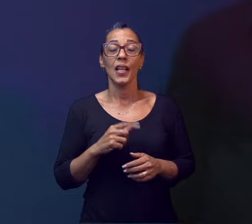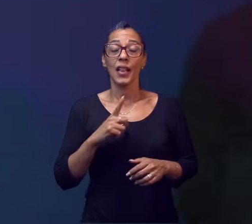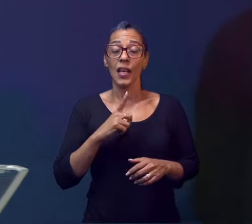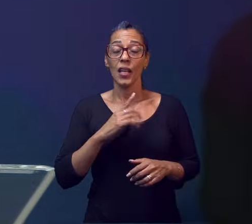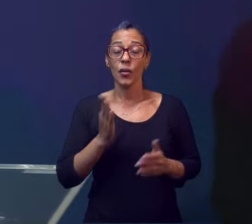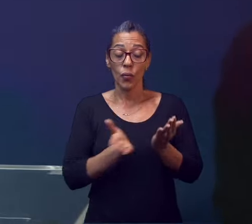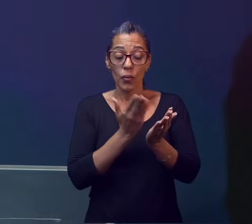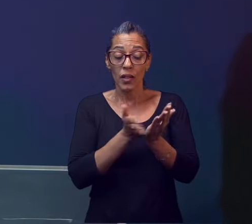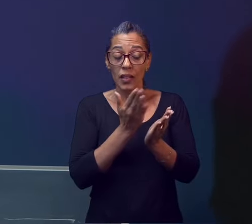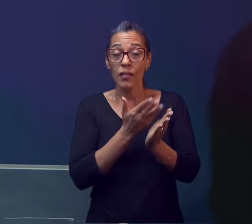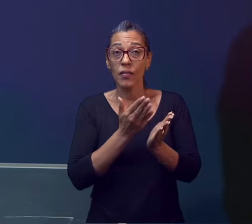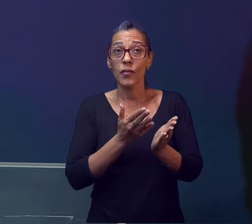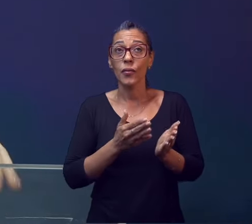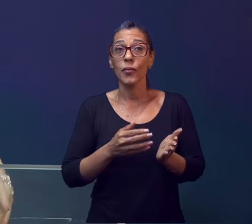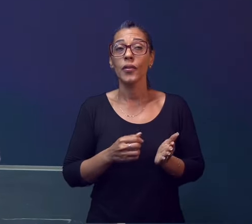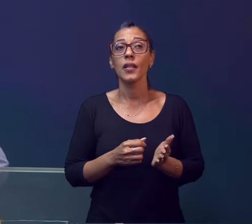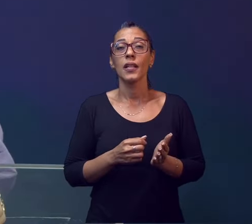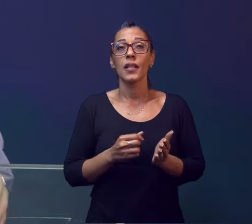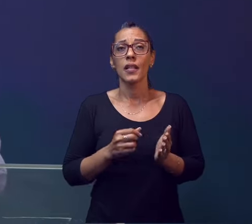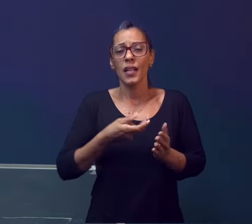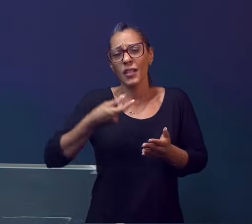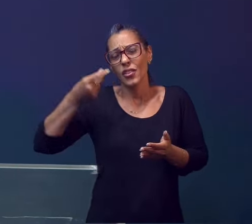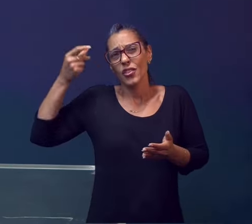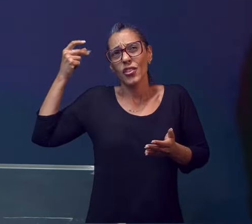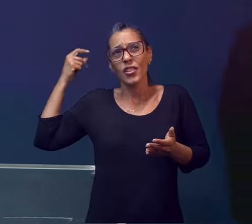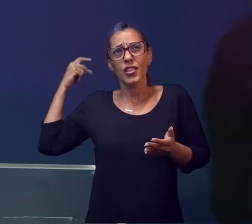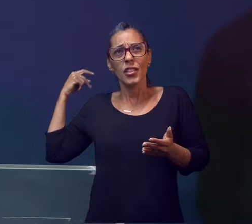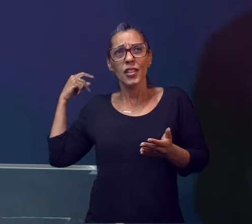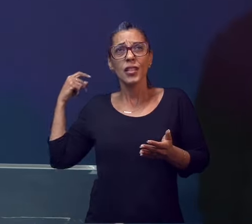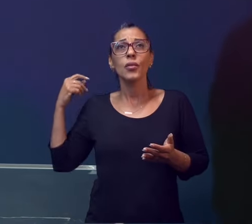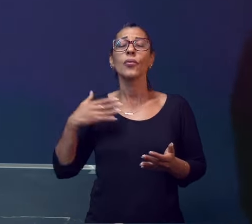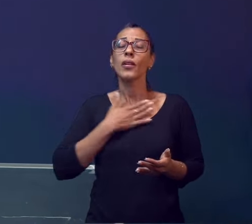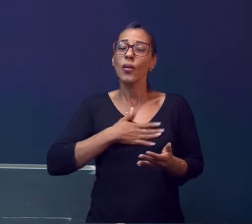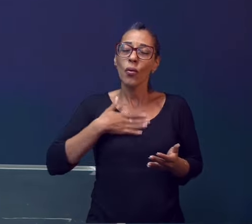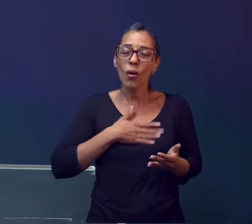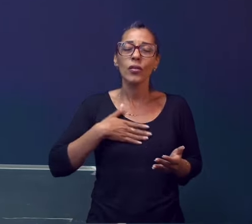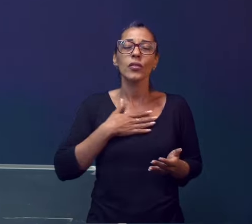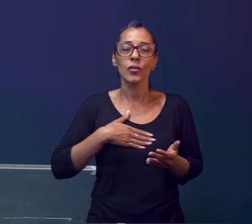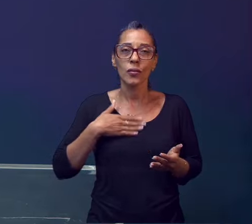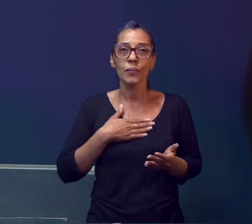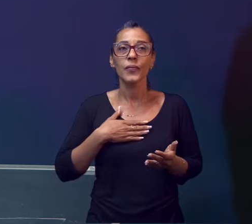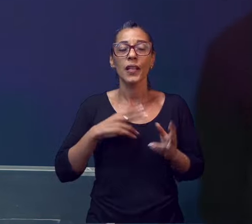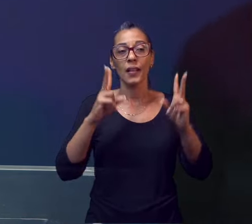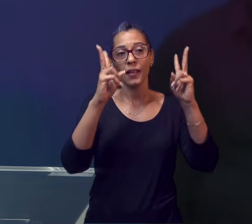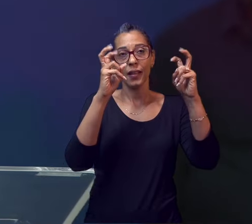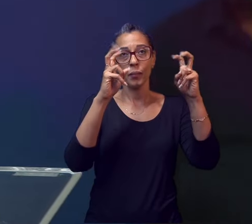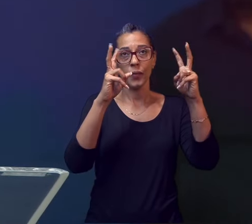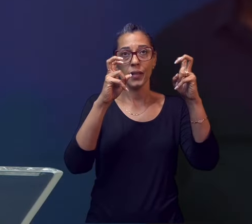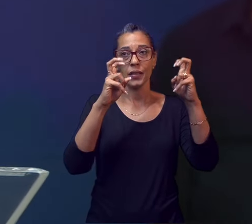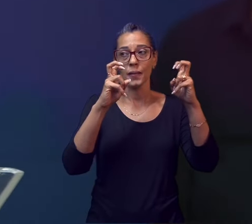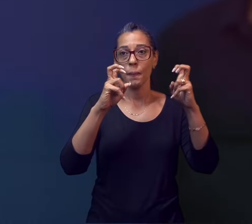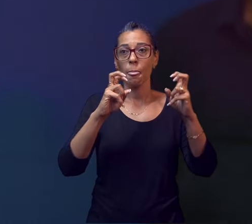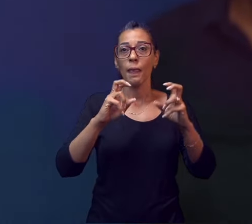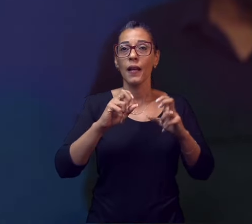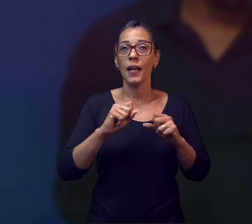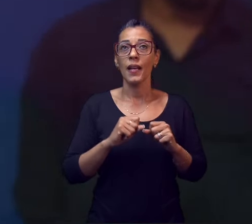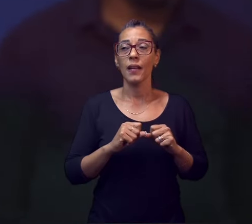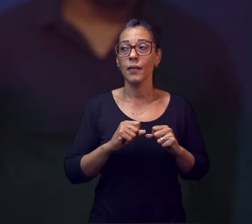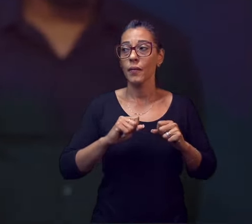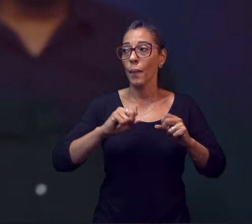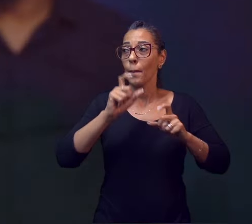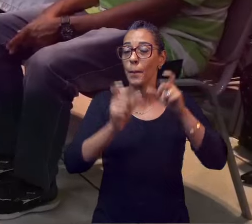antigo que ele se chama torturados por amor a Cristo é um relato